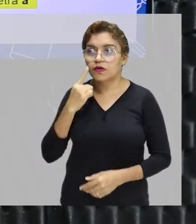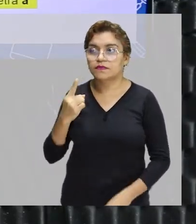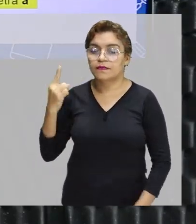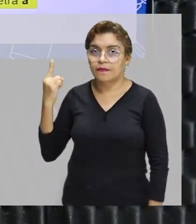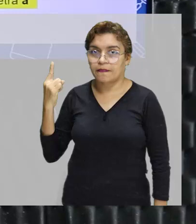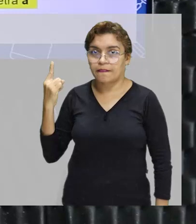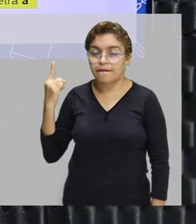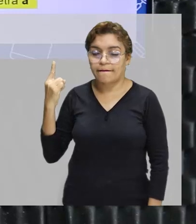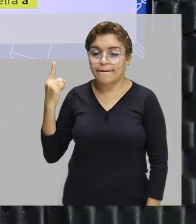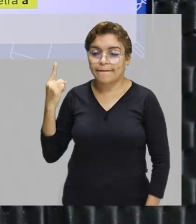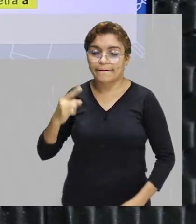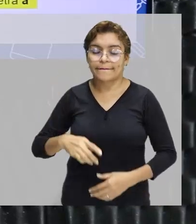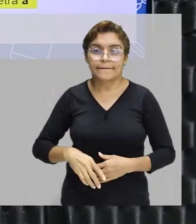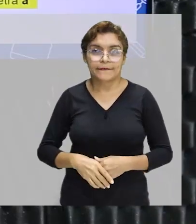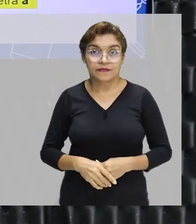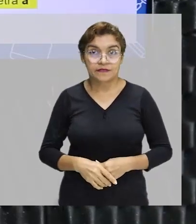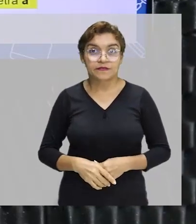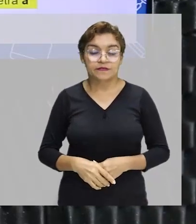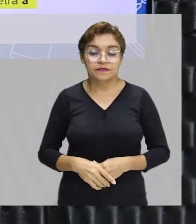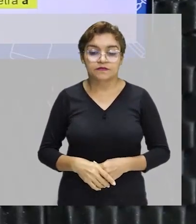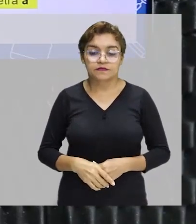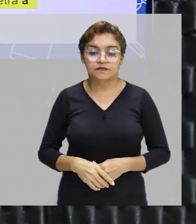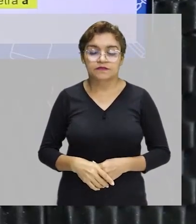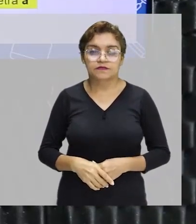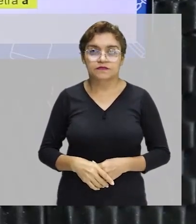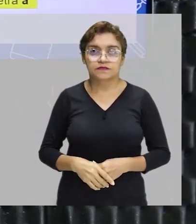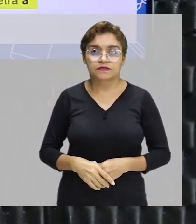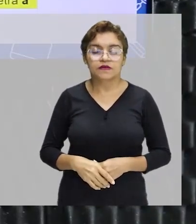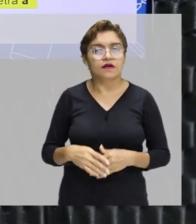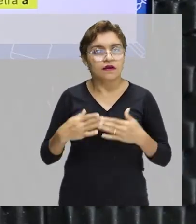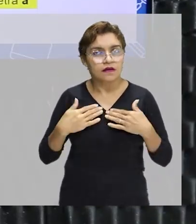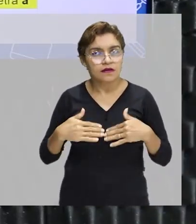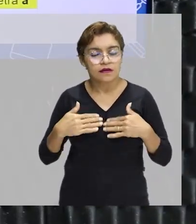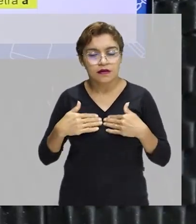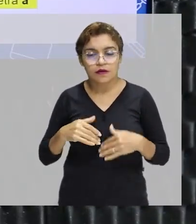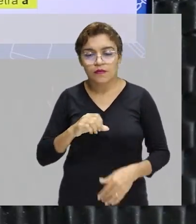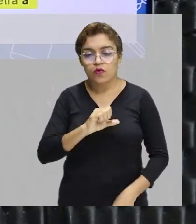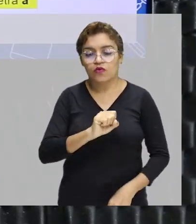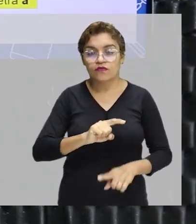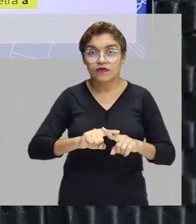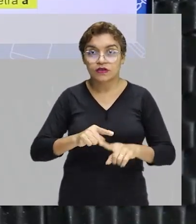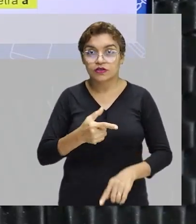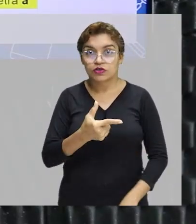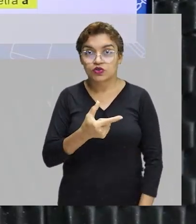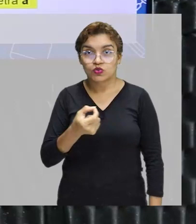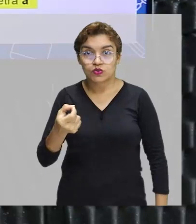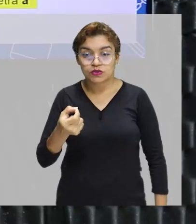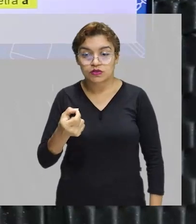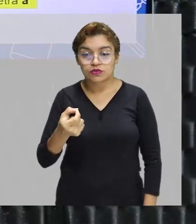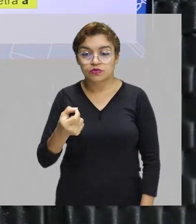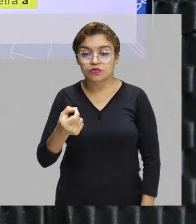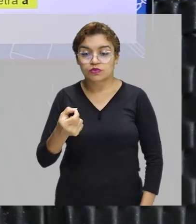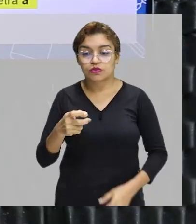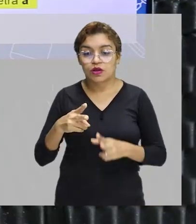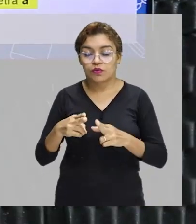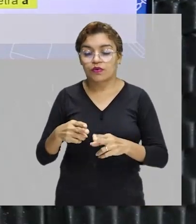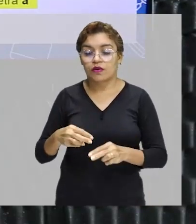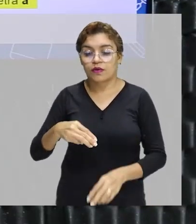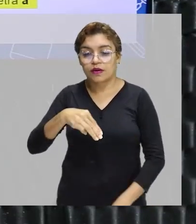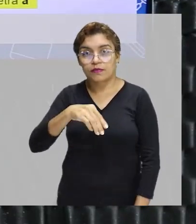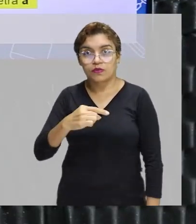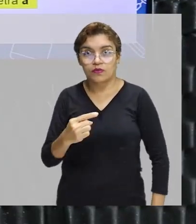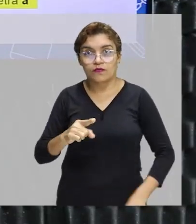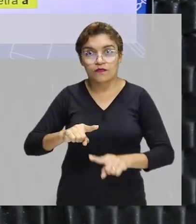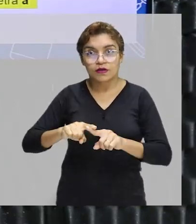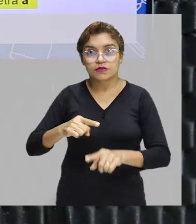fração multiplicado por 100. Fazendo assim bem devagar, 8 vezes 200, meios pelo extremo, igual a massa